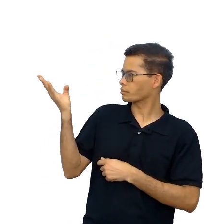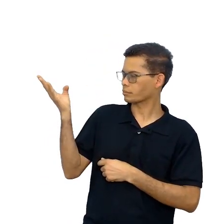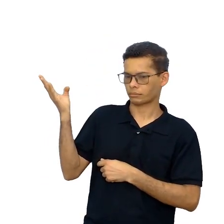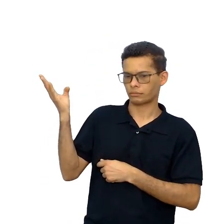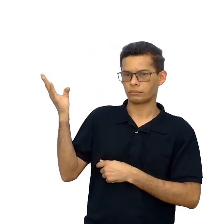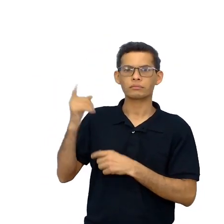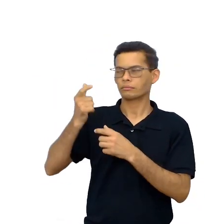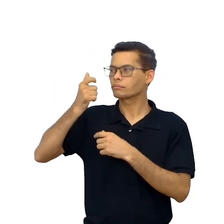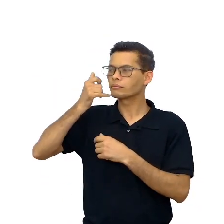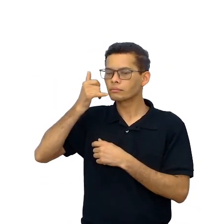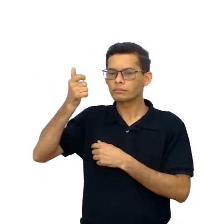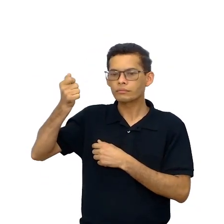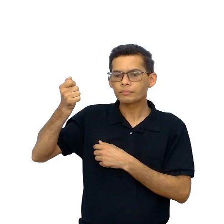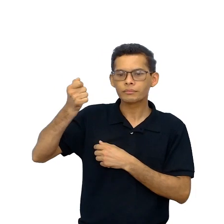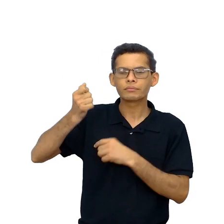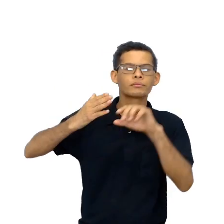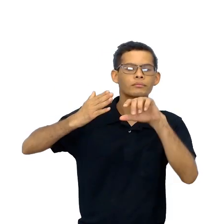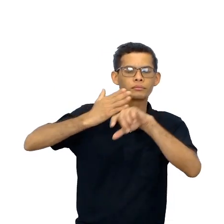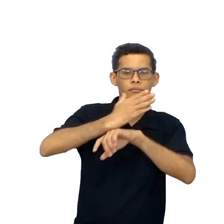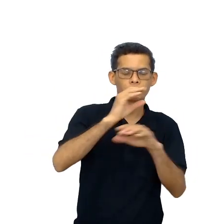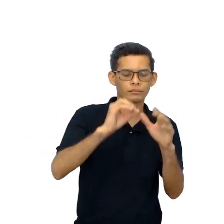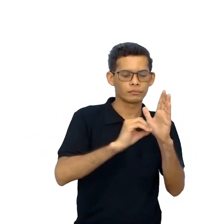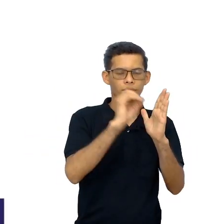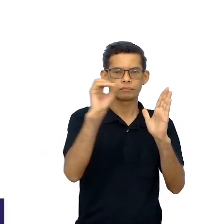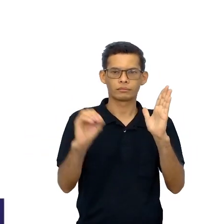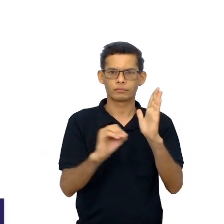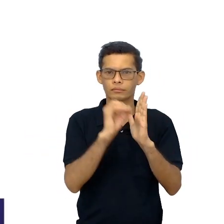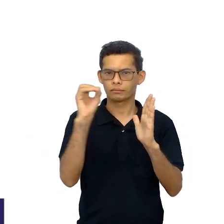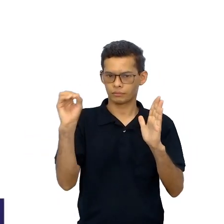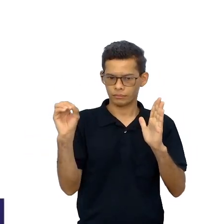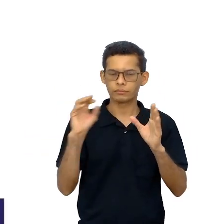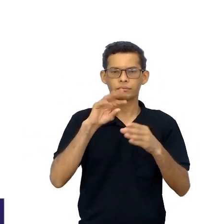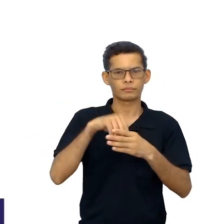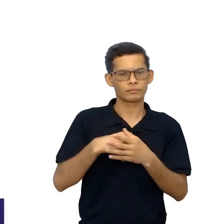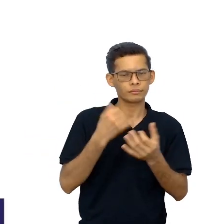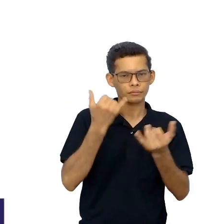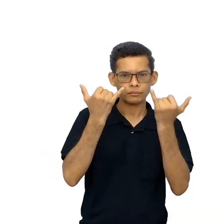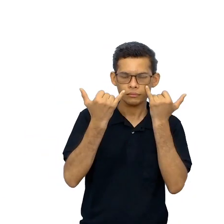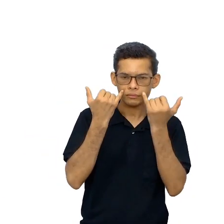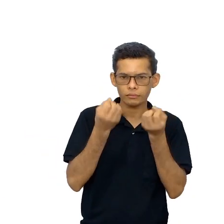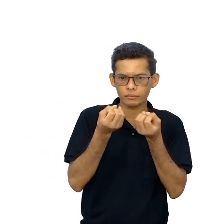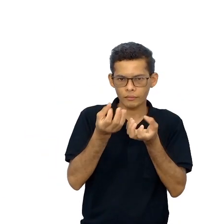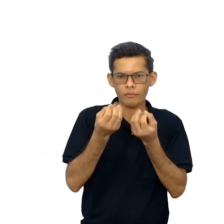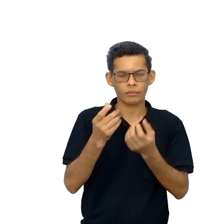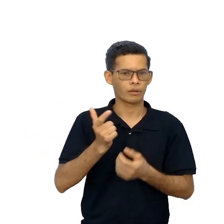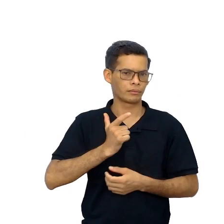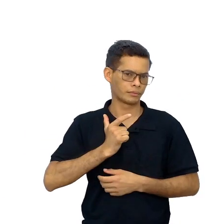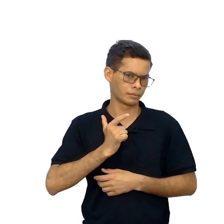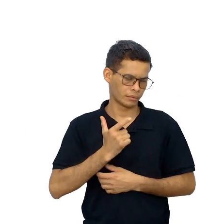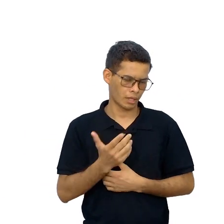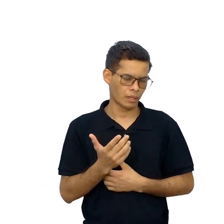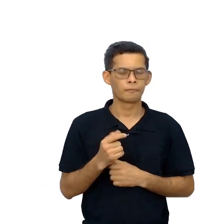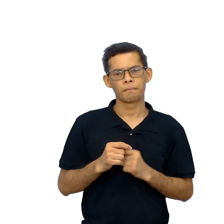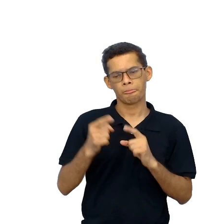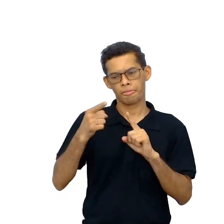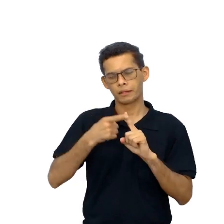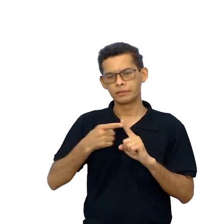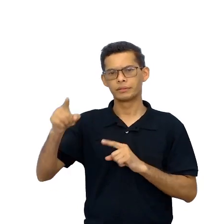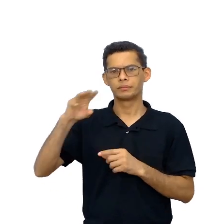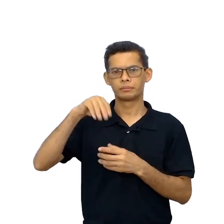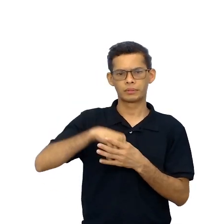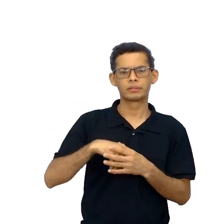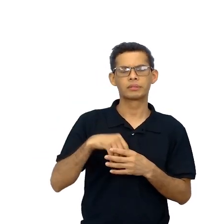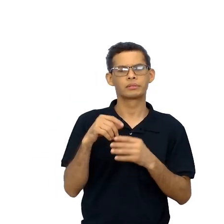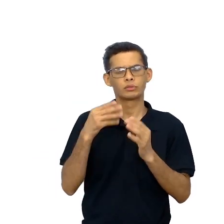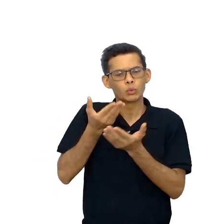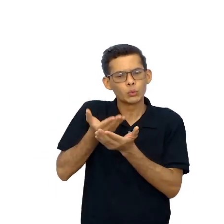de Mídias, e eu vou buscar lá as formações. Bom, semana de estudos intensivos, e aí a gente traz aqui